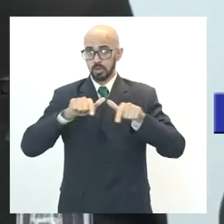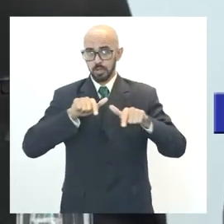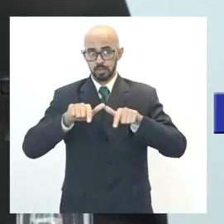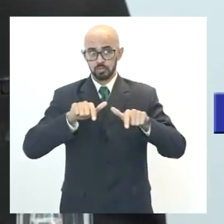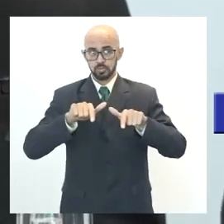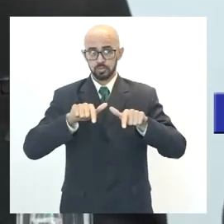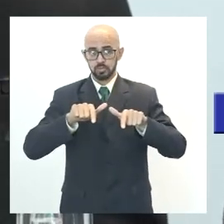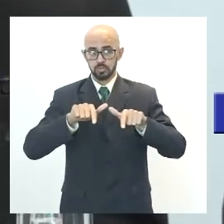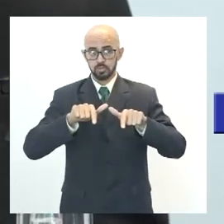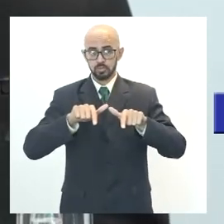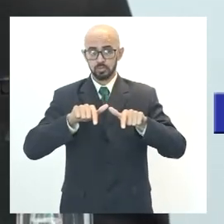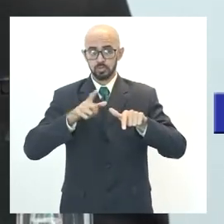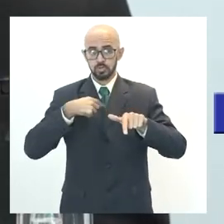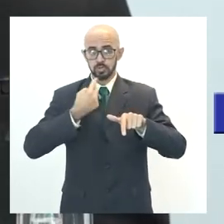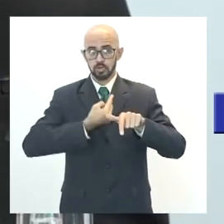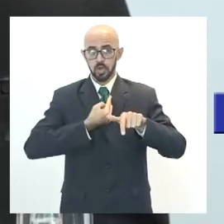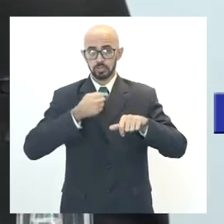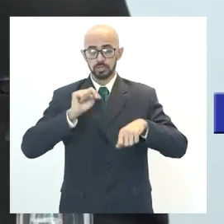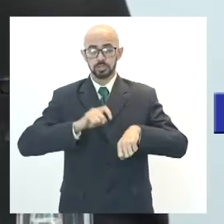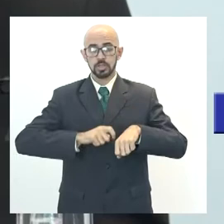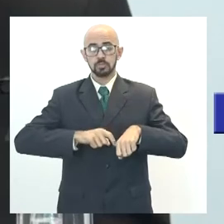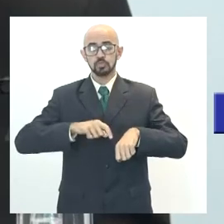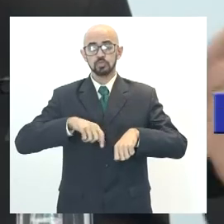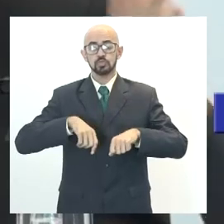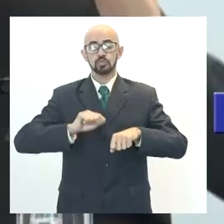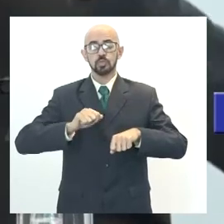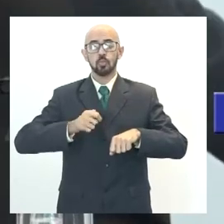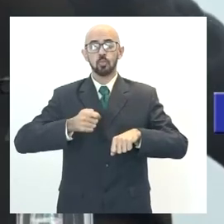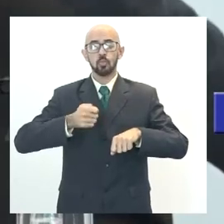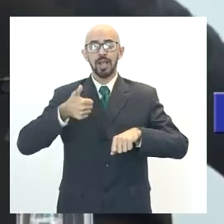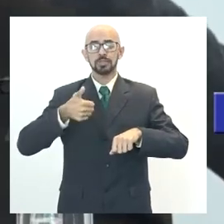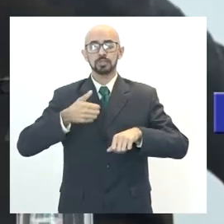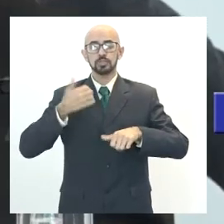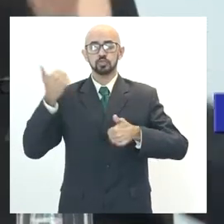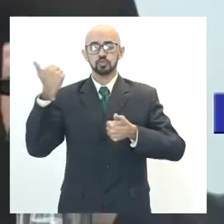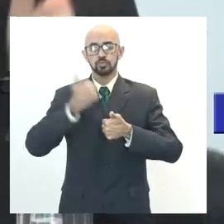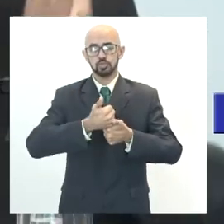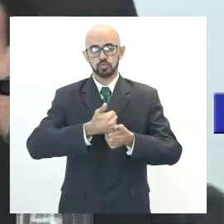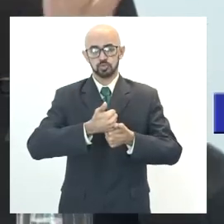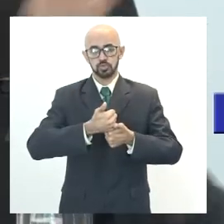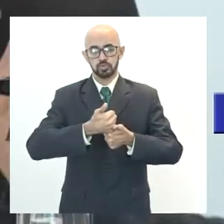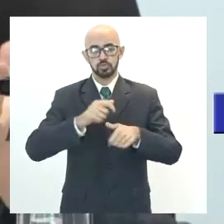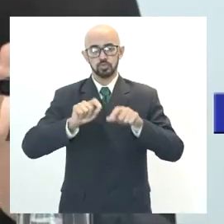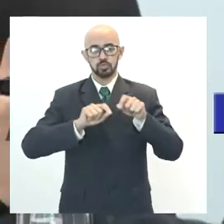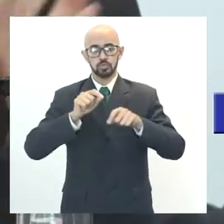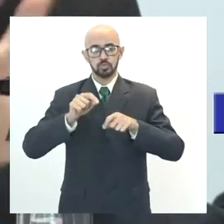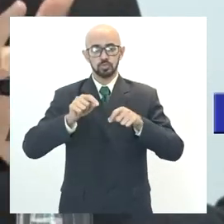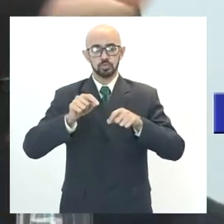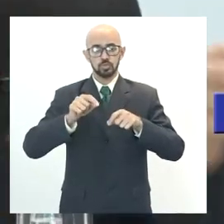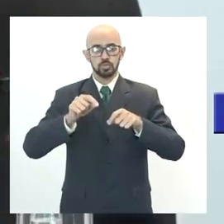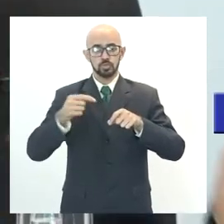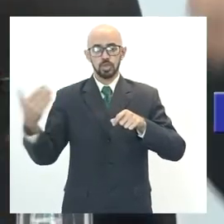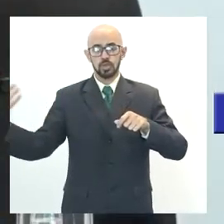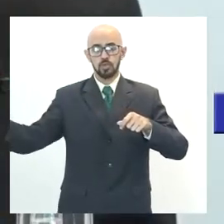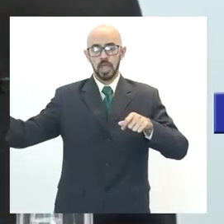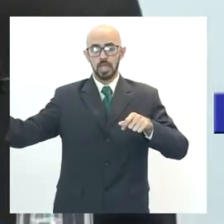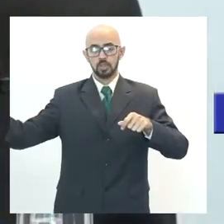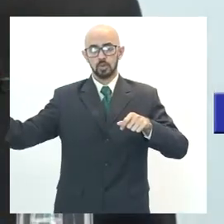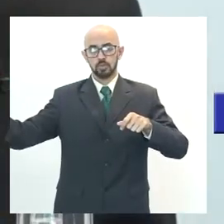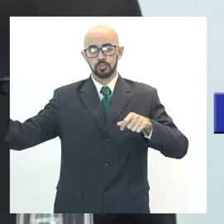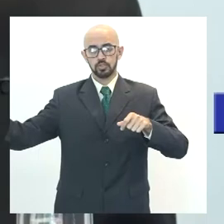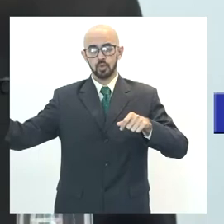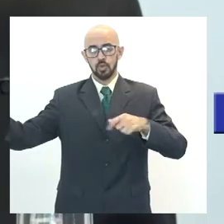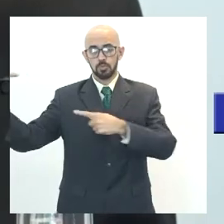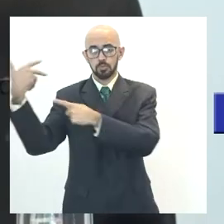nós estamos a um passo chu.bo substituir o retrovisor direito por uma câmera já